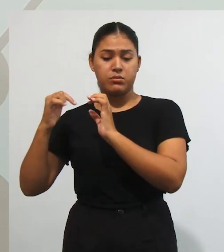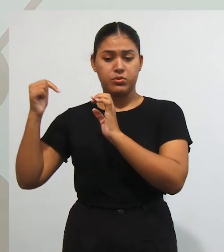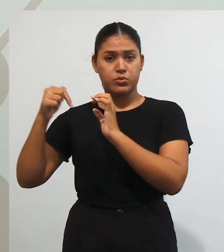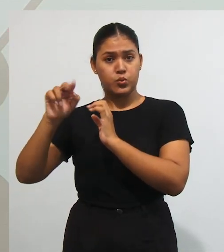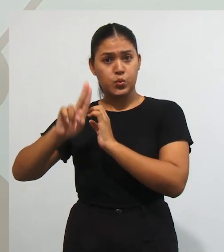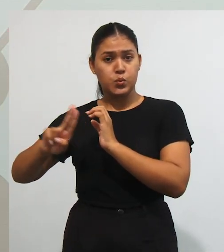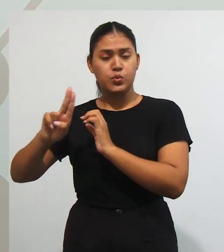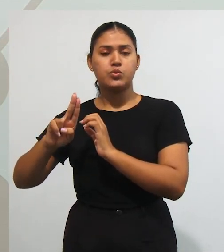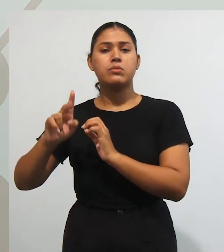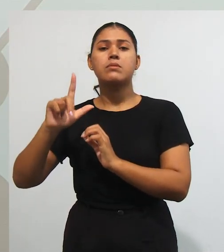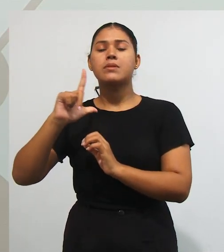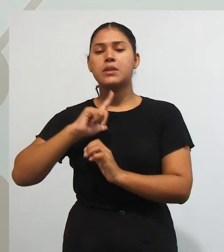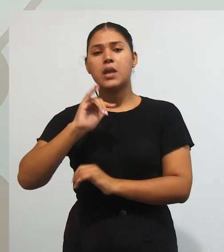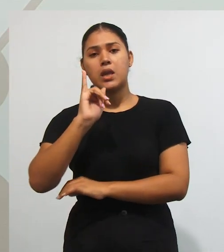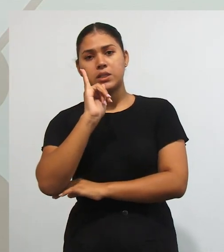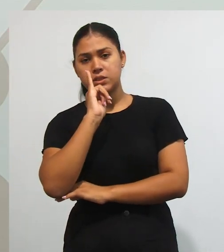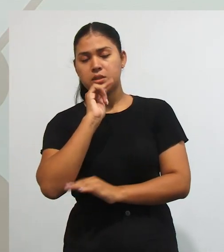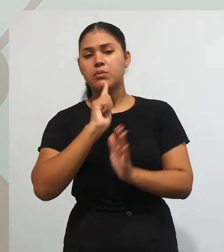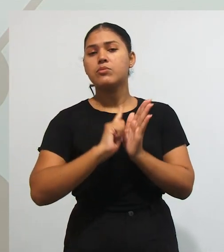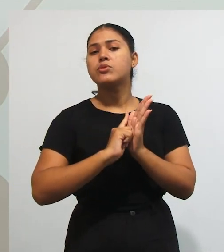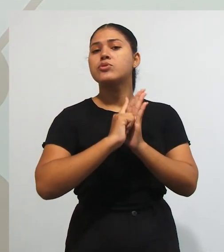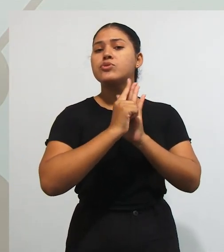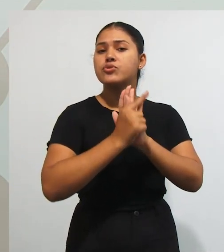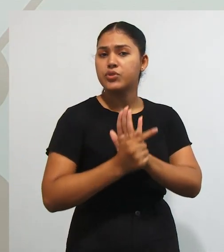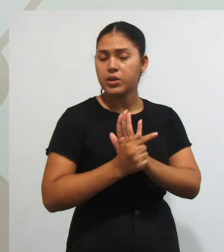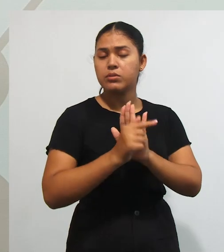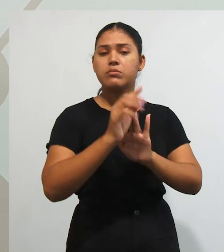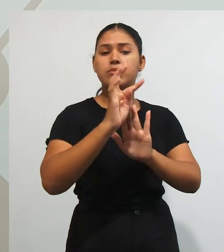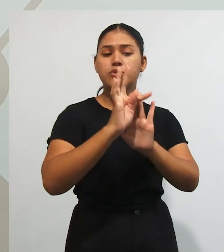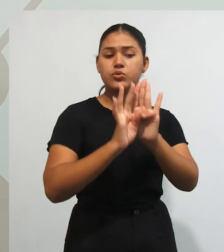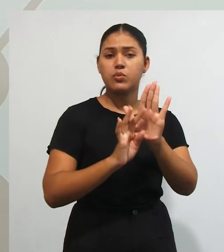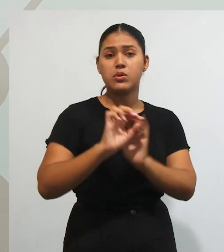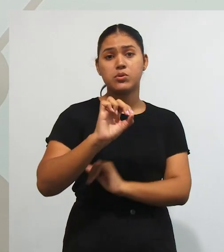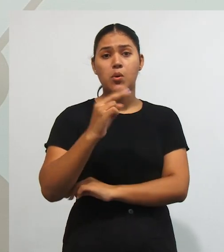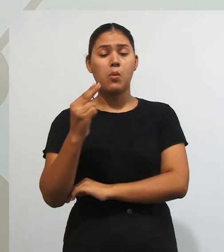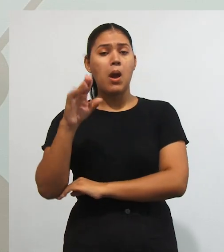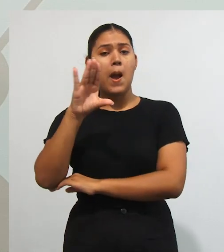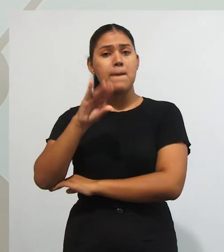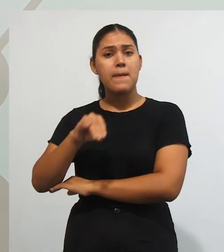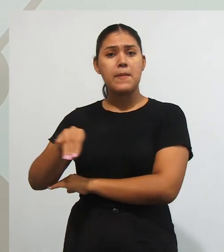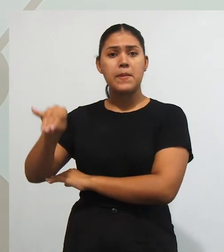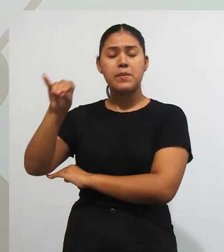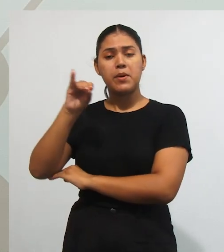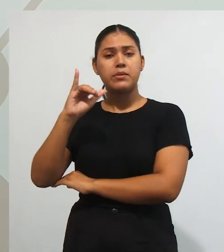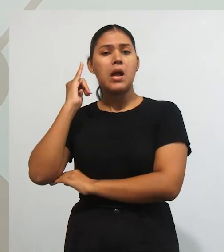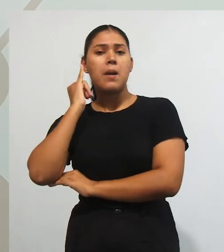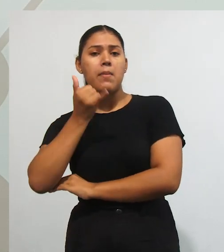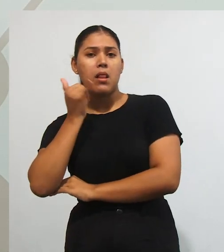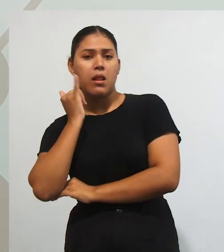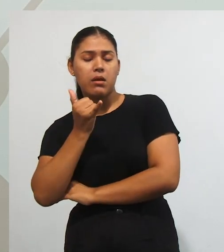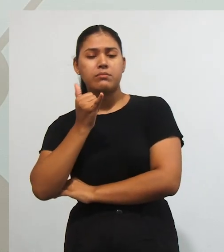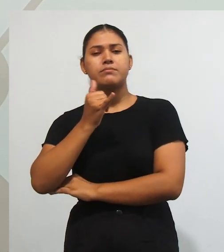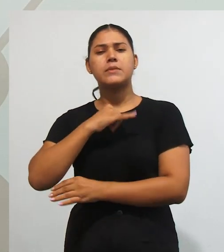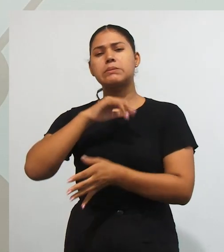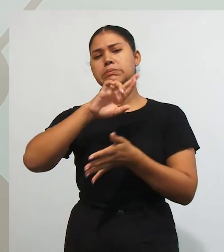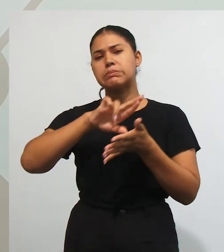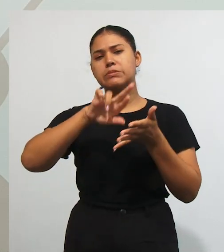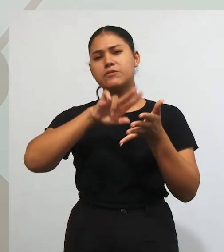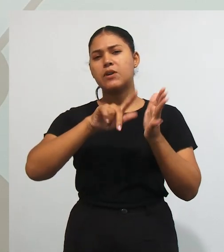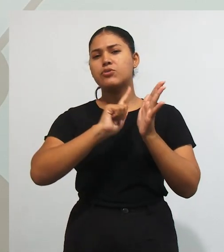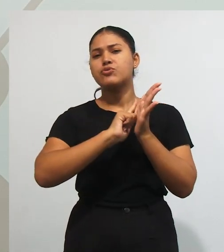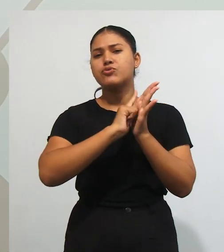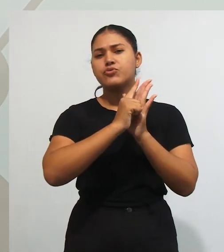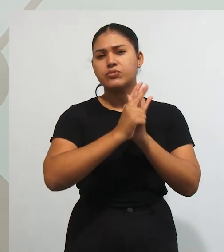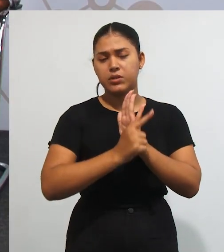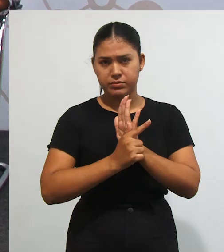por meio dos gêneros textuais, orais, escritos, enfim, e em formulando